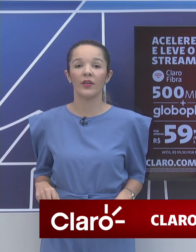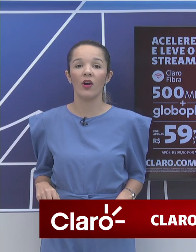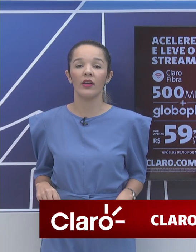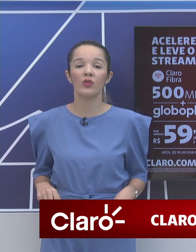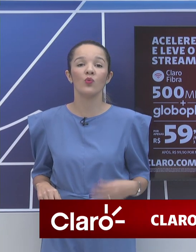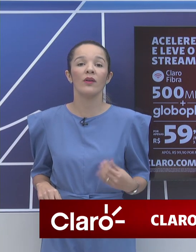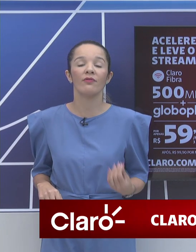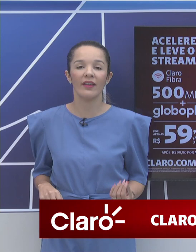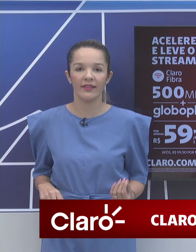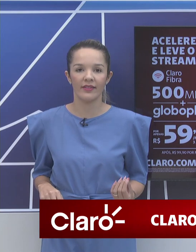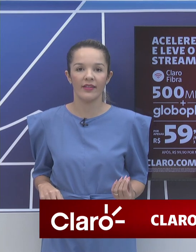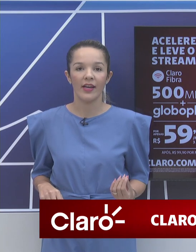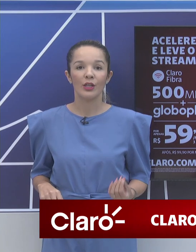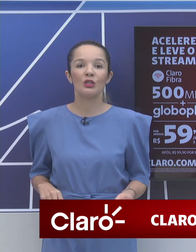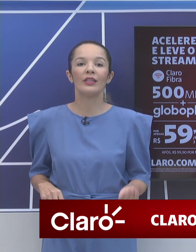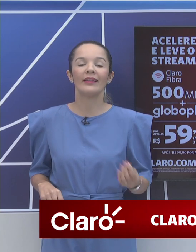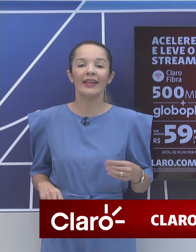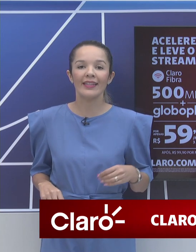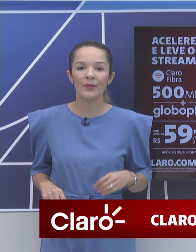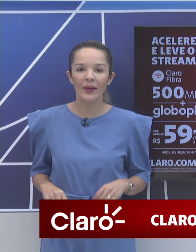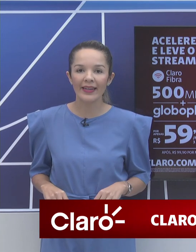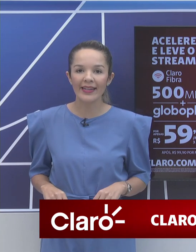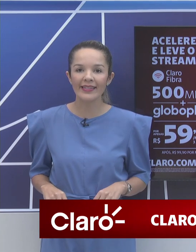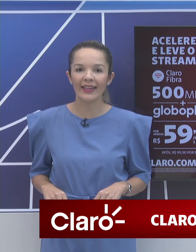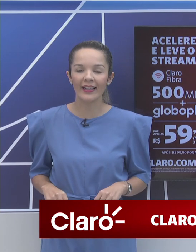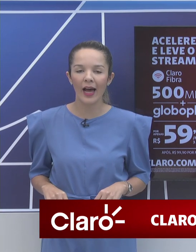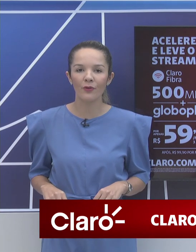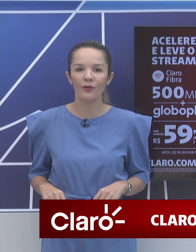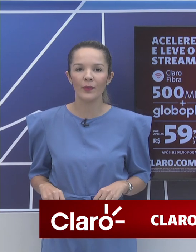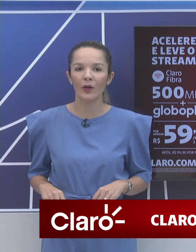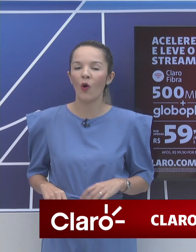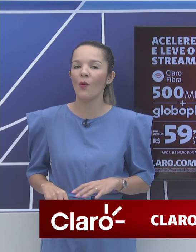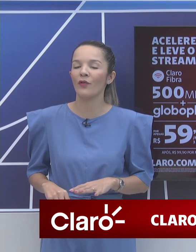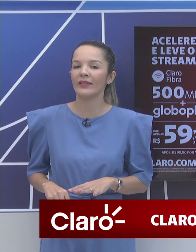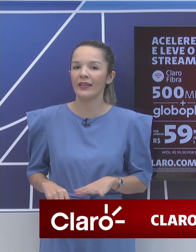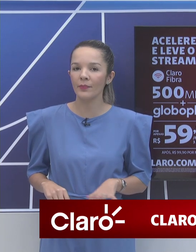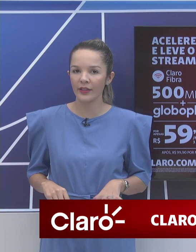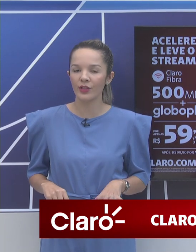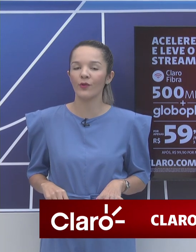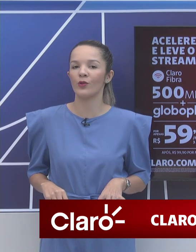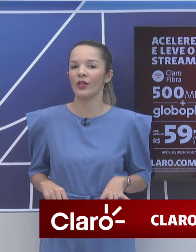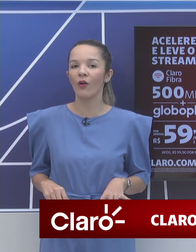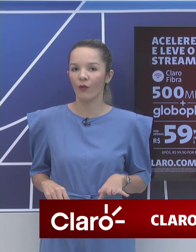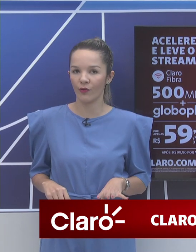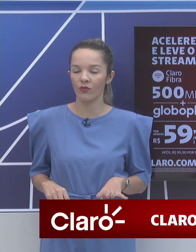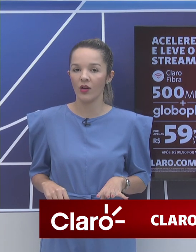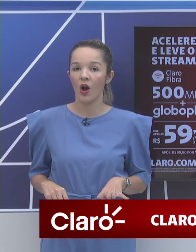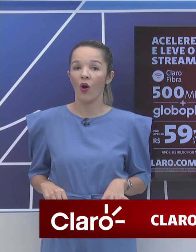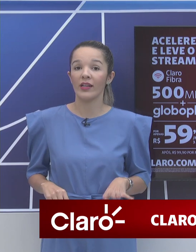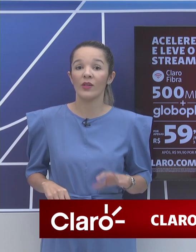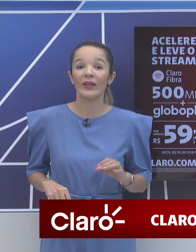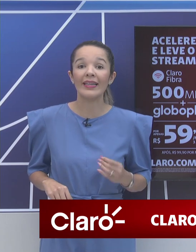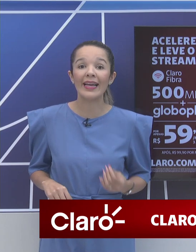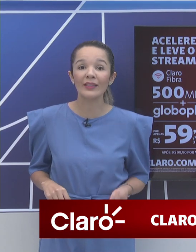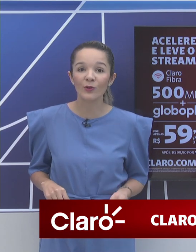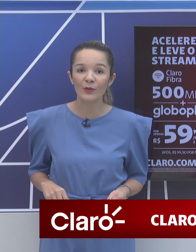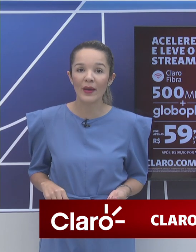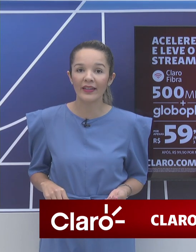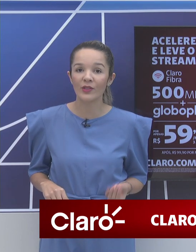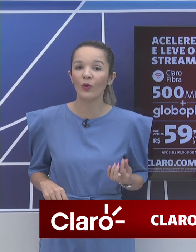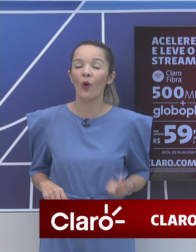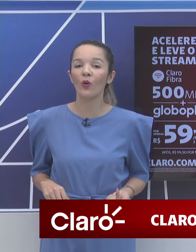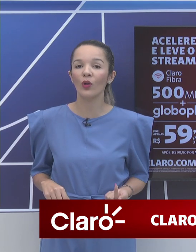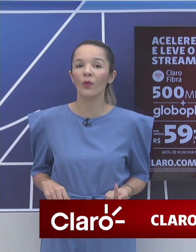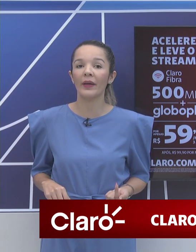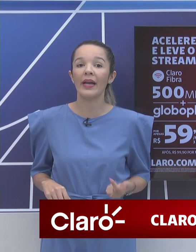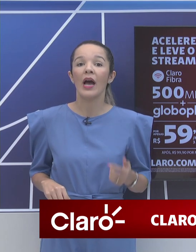gente, porque olha, sua vez de ter a experiência Claro Fibra com uma oferta imperdível chegou, viu? Olha, são 500